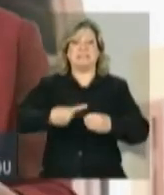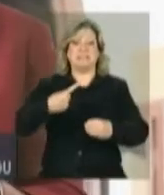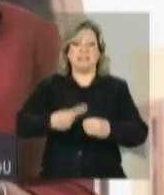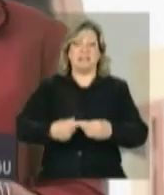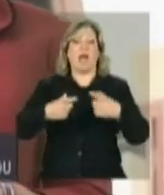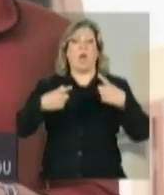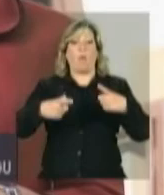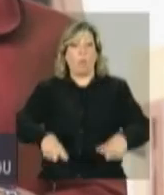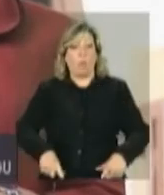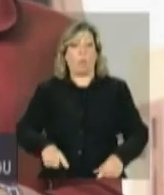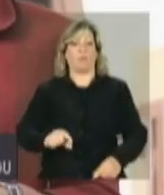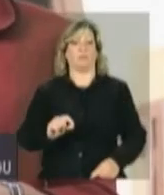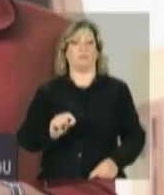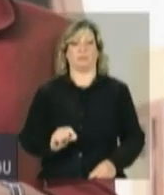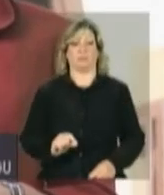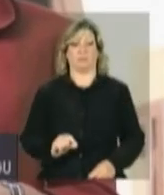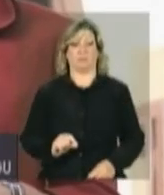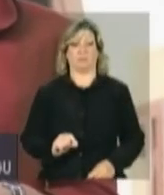cidade